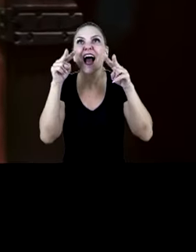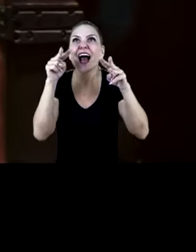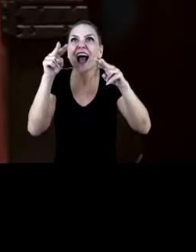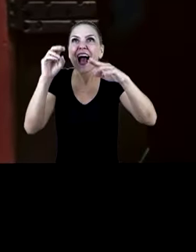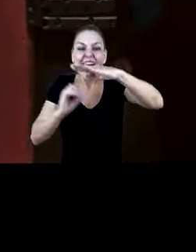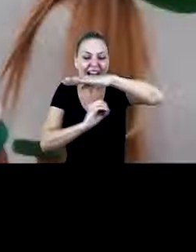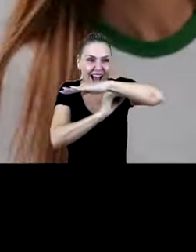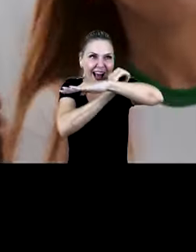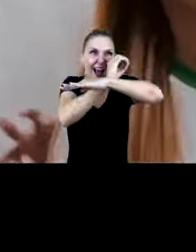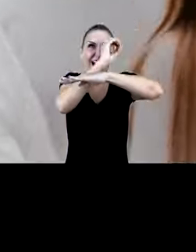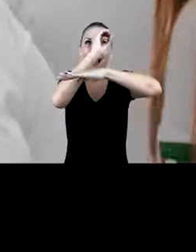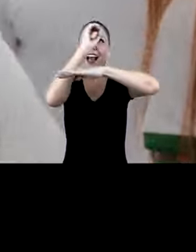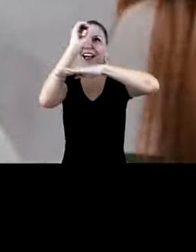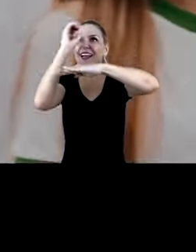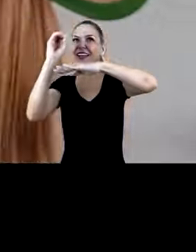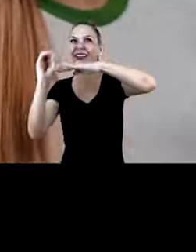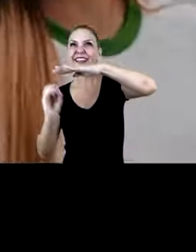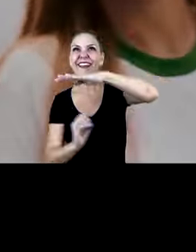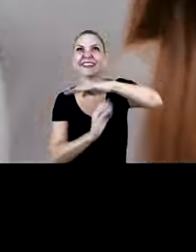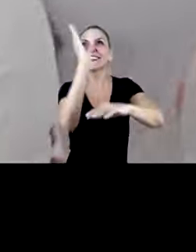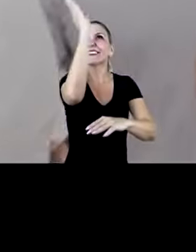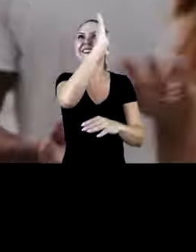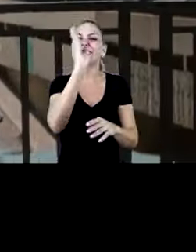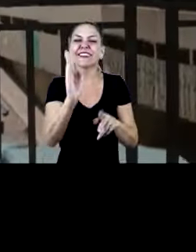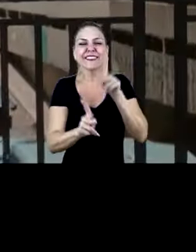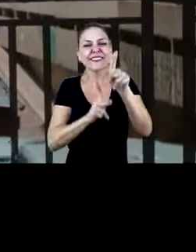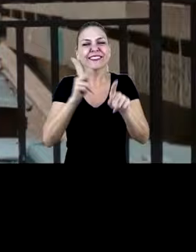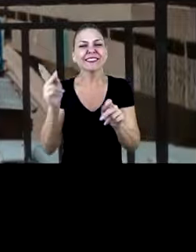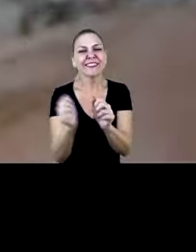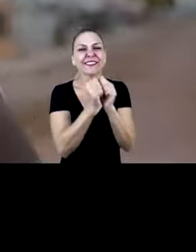no dia do Bras